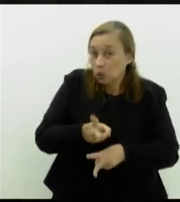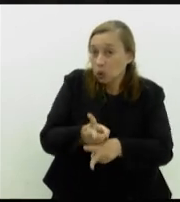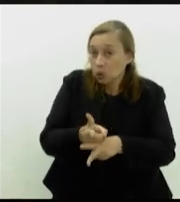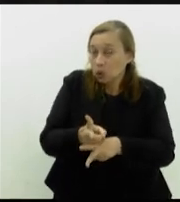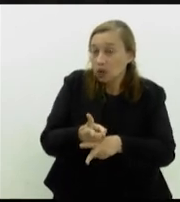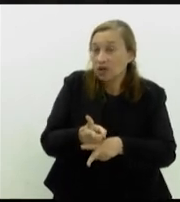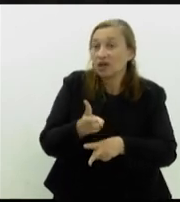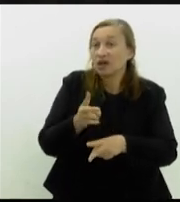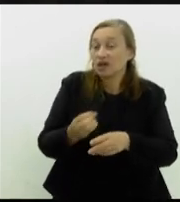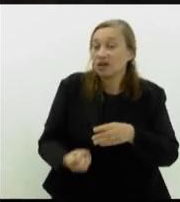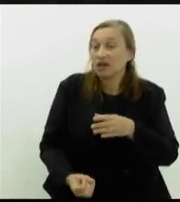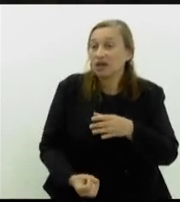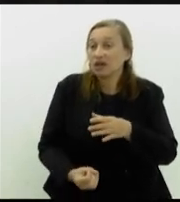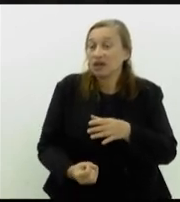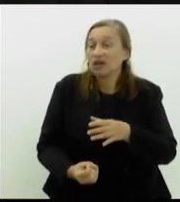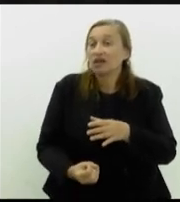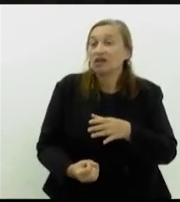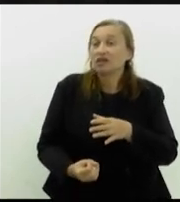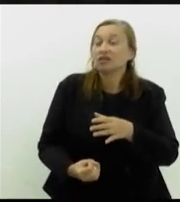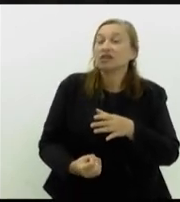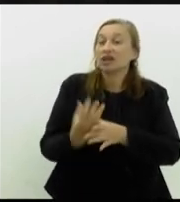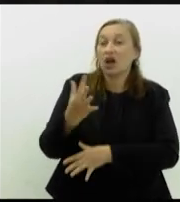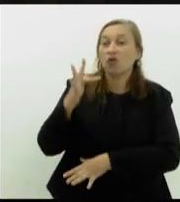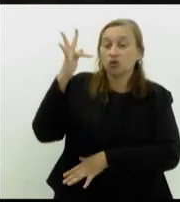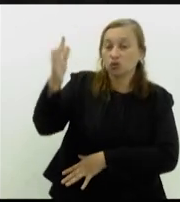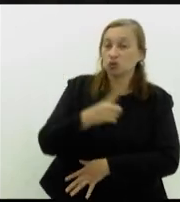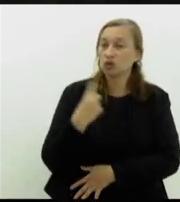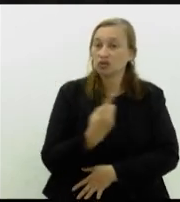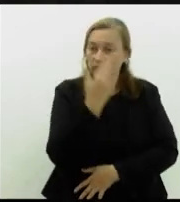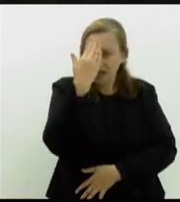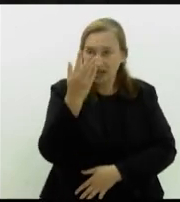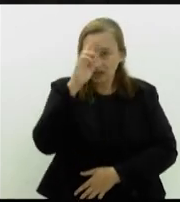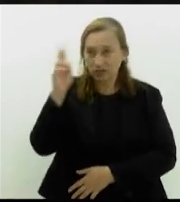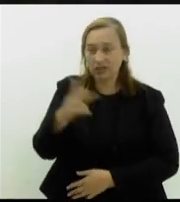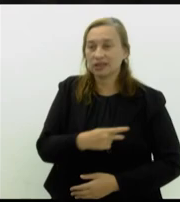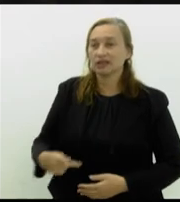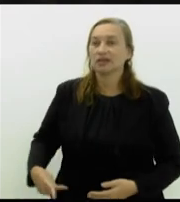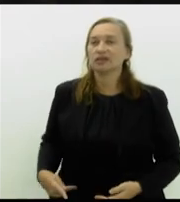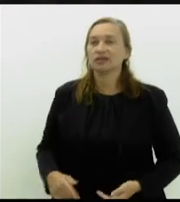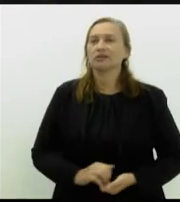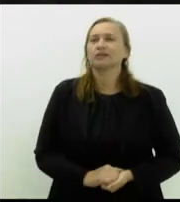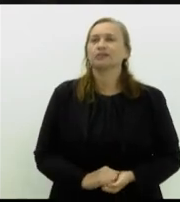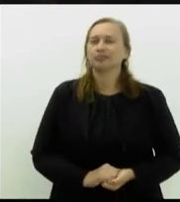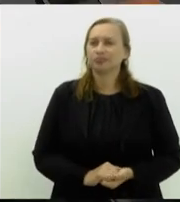vai construir o nosso futuro. Muito obrigado, senhor presidente.